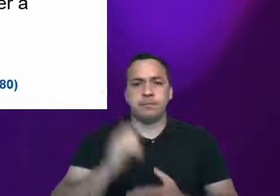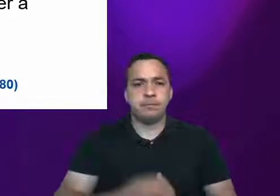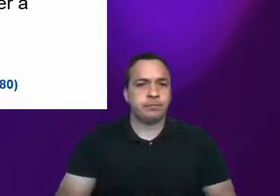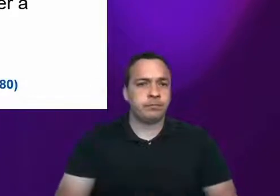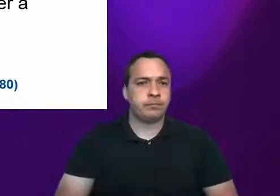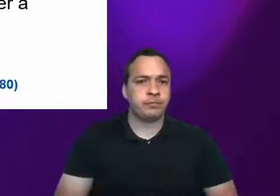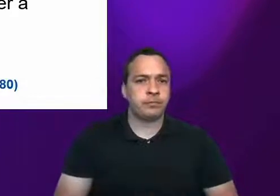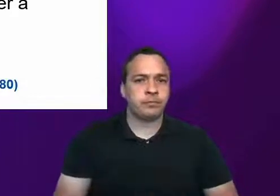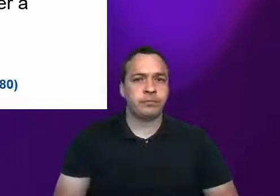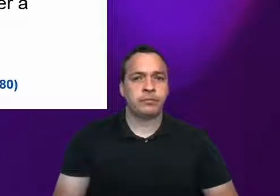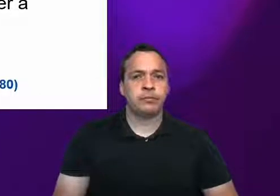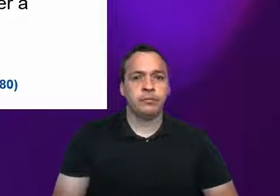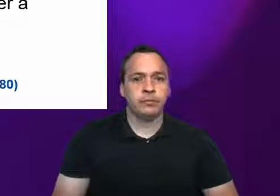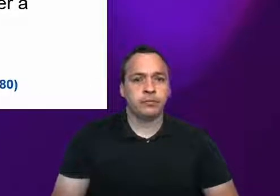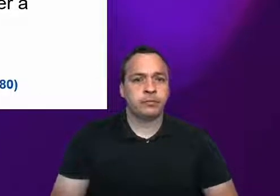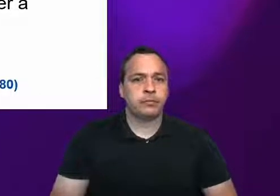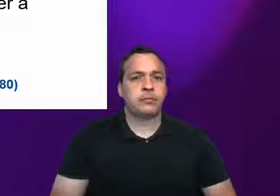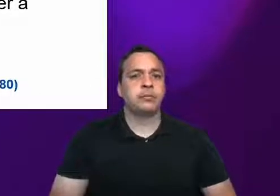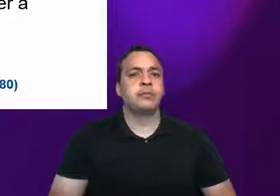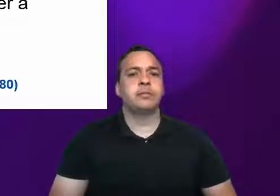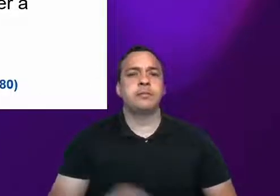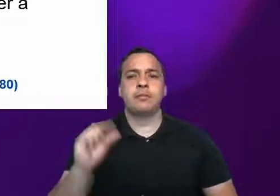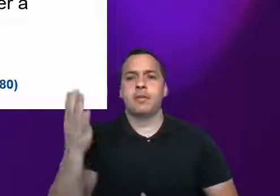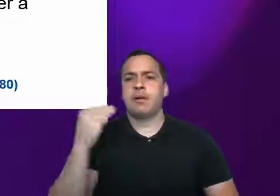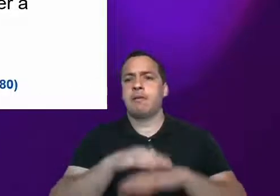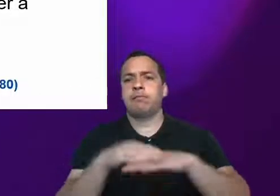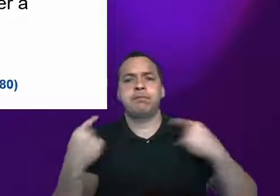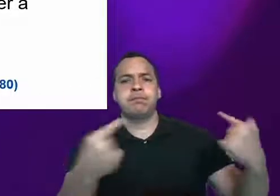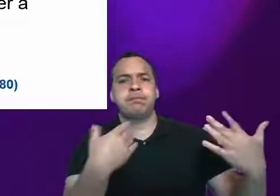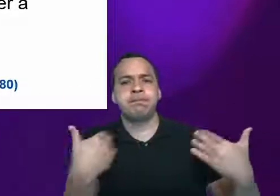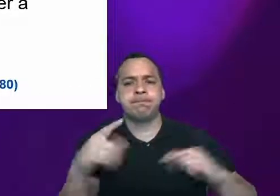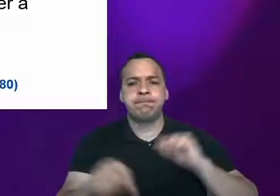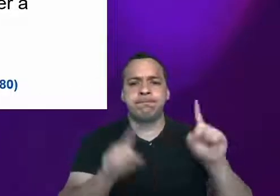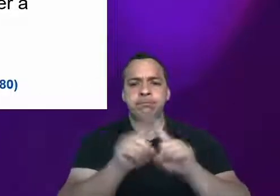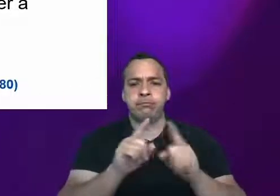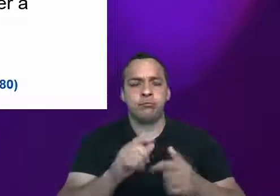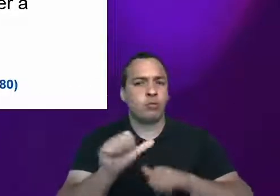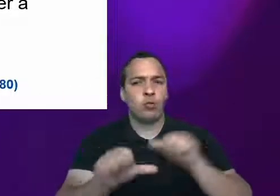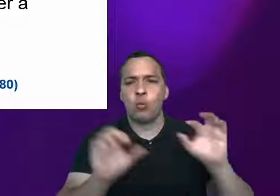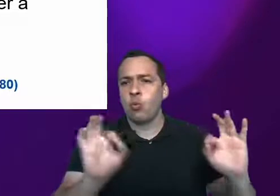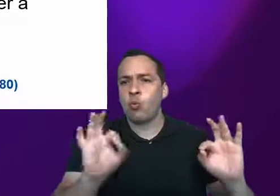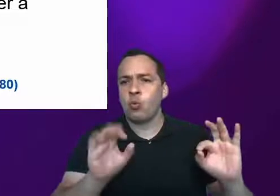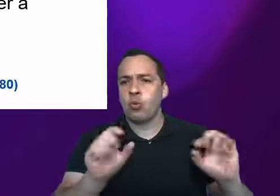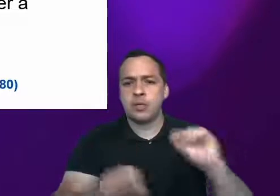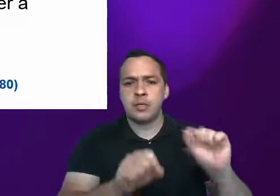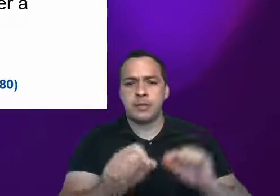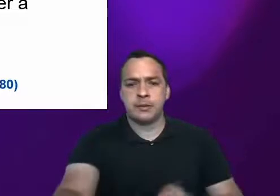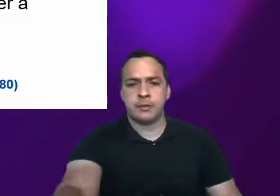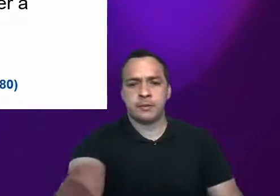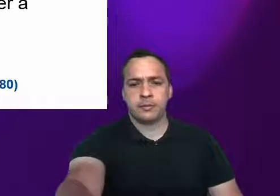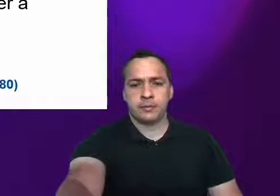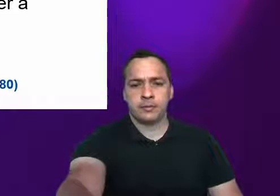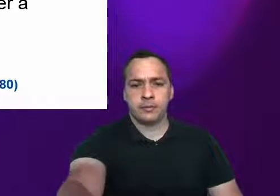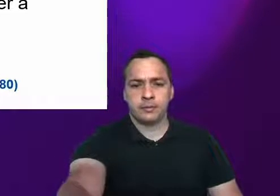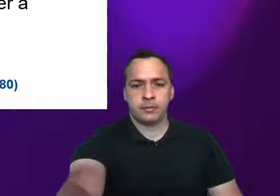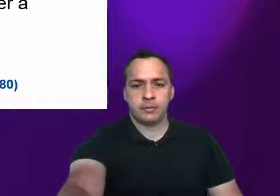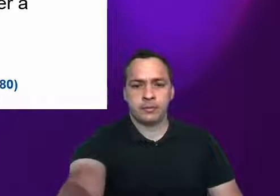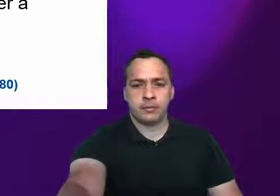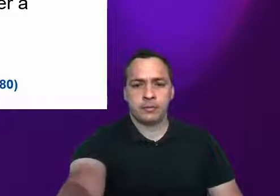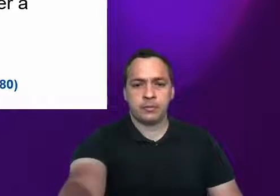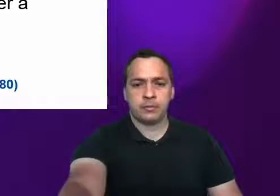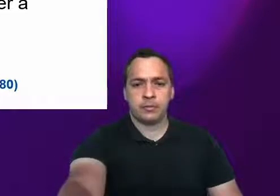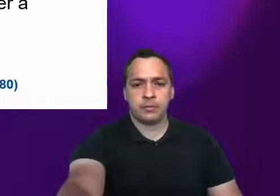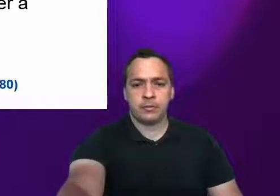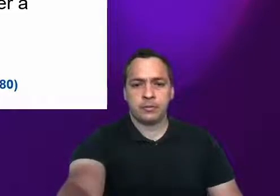Então, o que foi discutido recentemente não trouxe nenhuma mudança importante nessa avaliação em relação ao